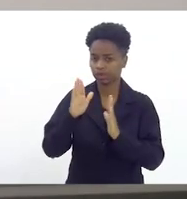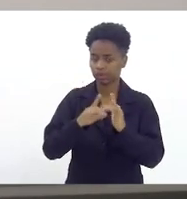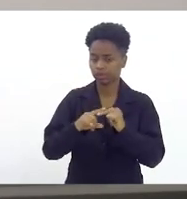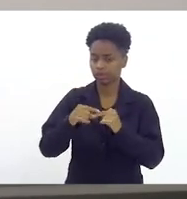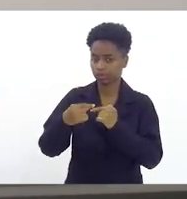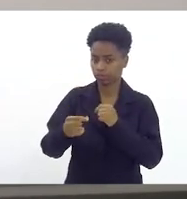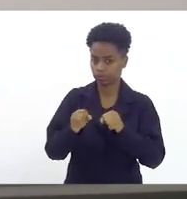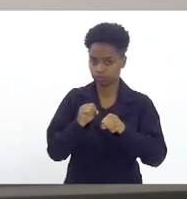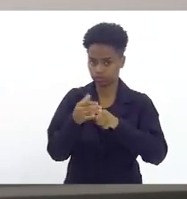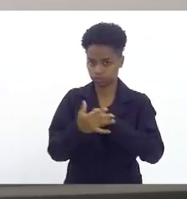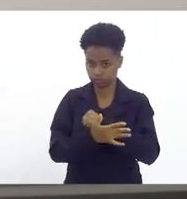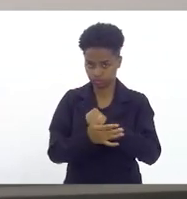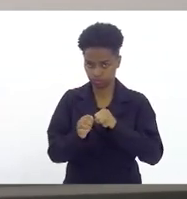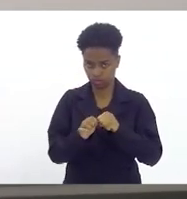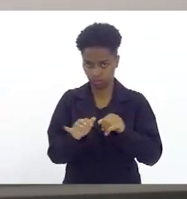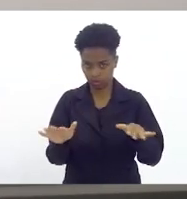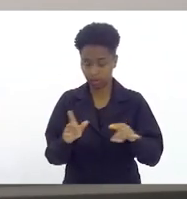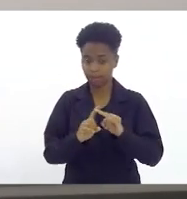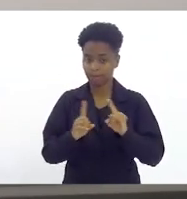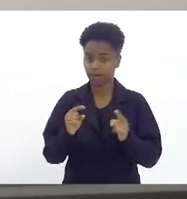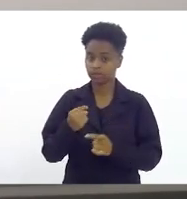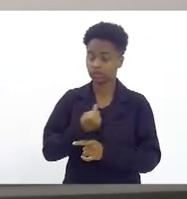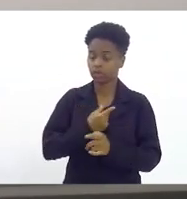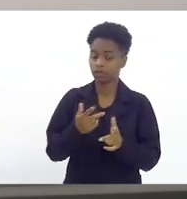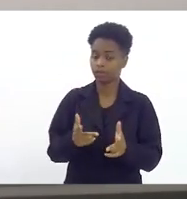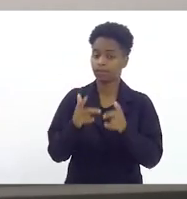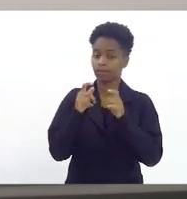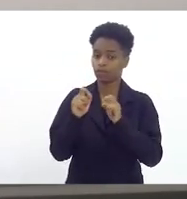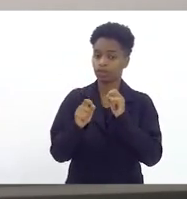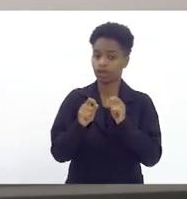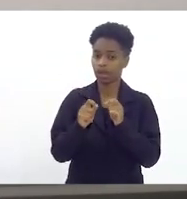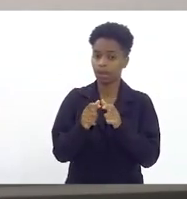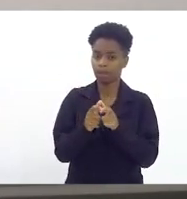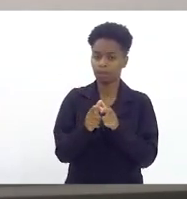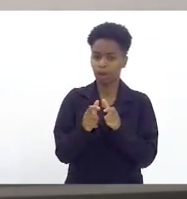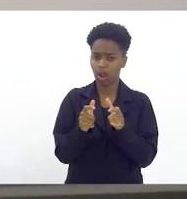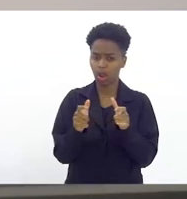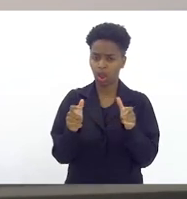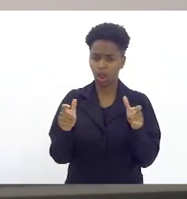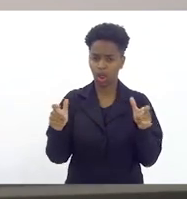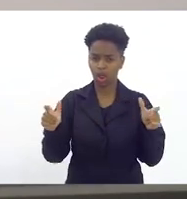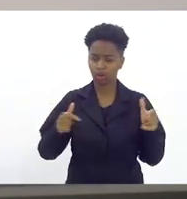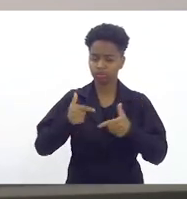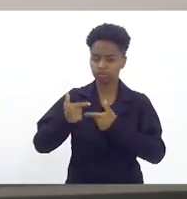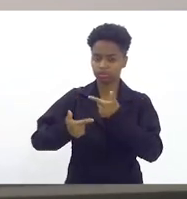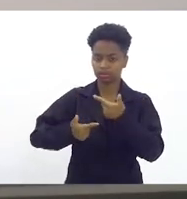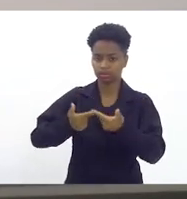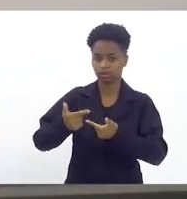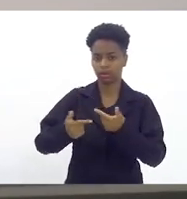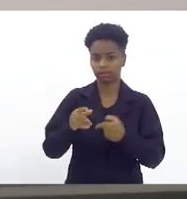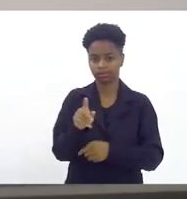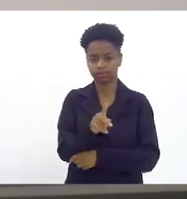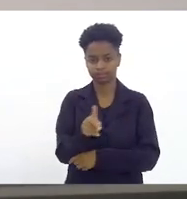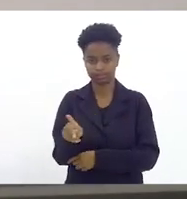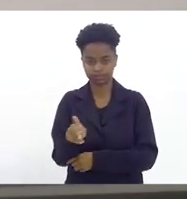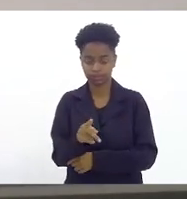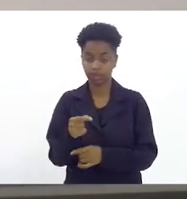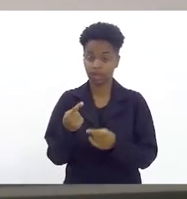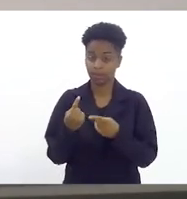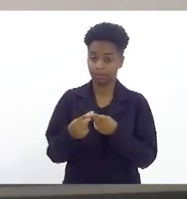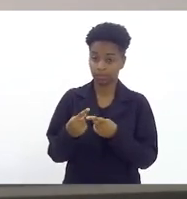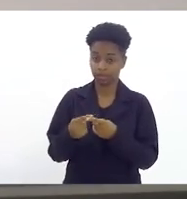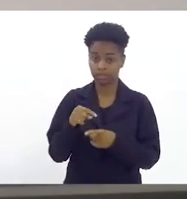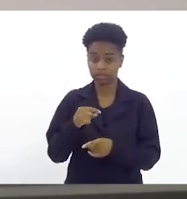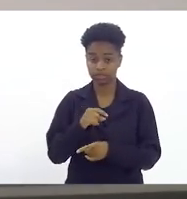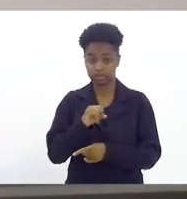e o que que a gente viu um aumento excessivo no trabalho do professor quando se faz uma análise